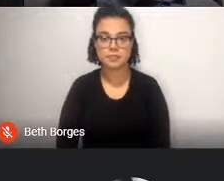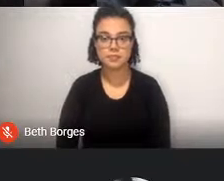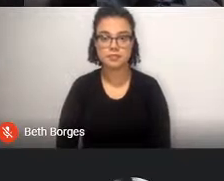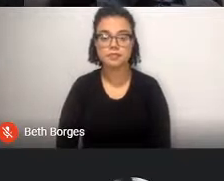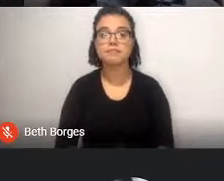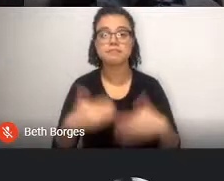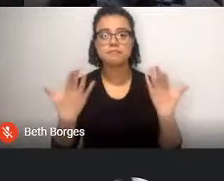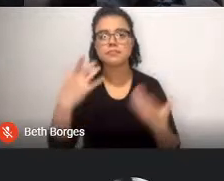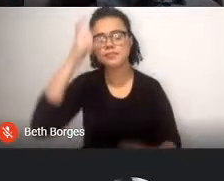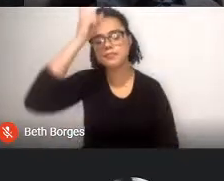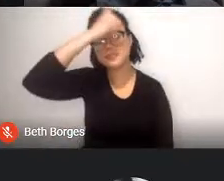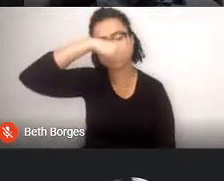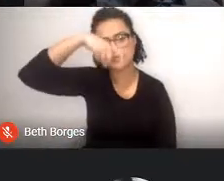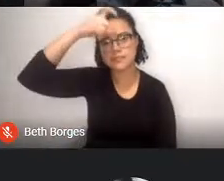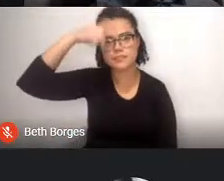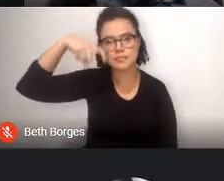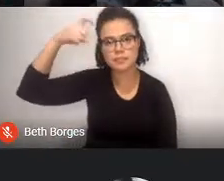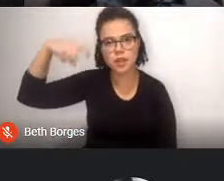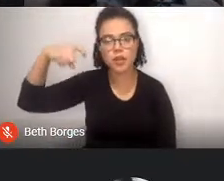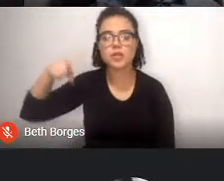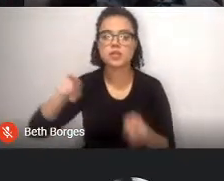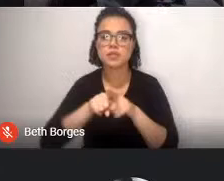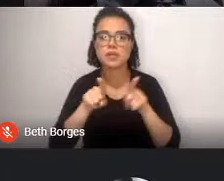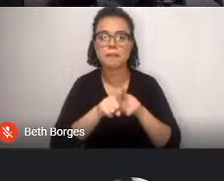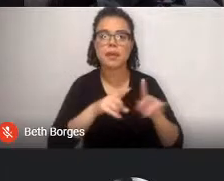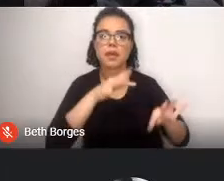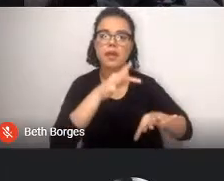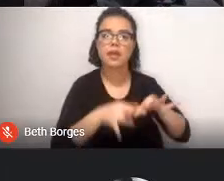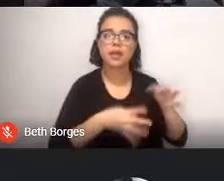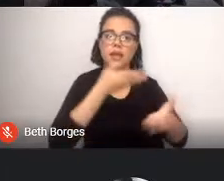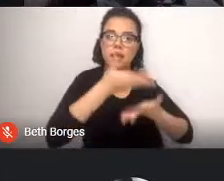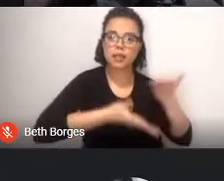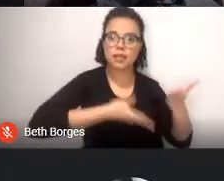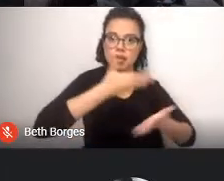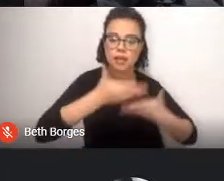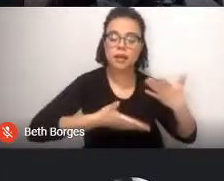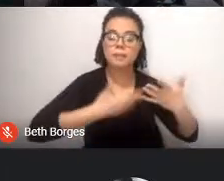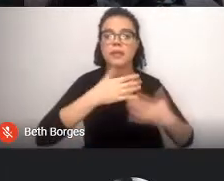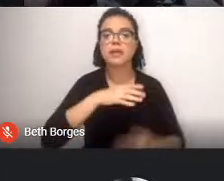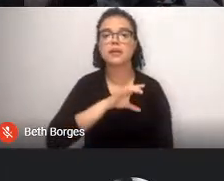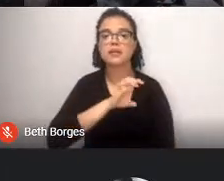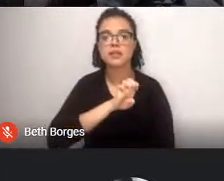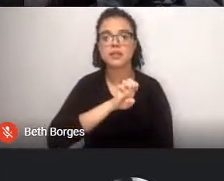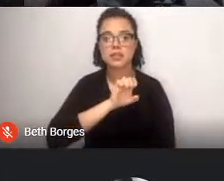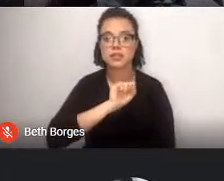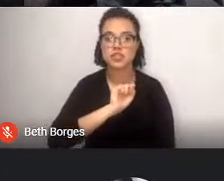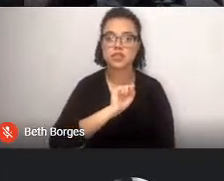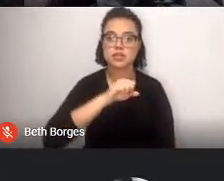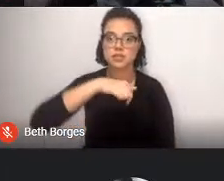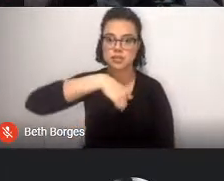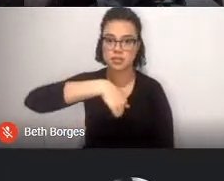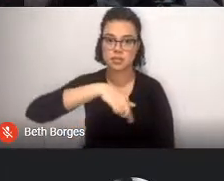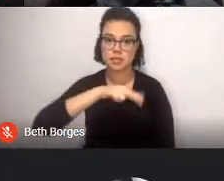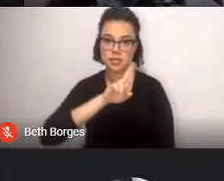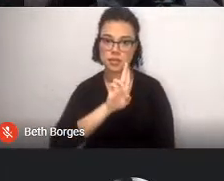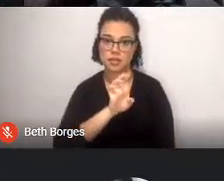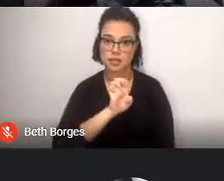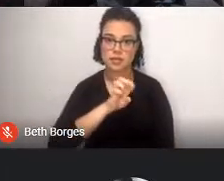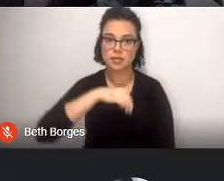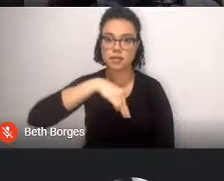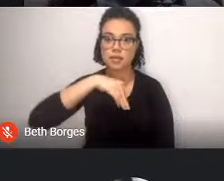Então, hipnose na terapia de esquemas. Como vocês estão vendo aí na imagem, a hipnose na terapia de esquemas, vocês